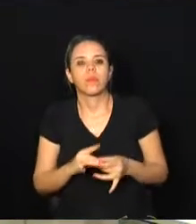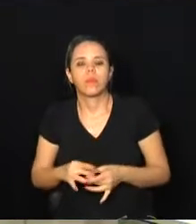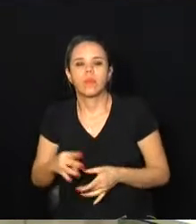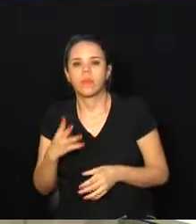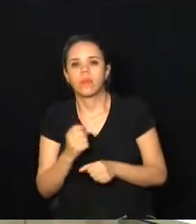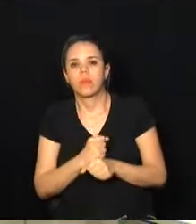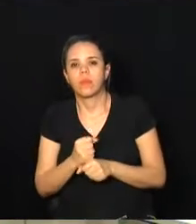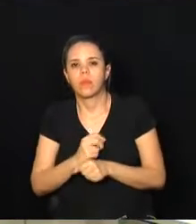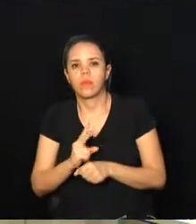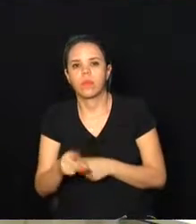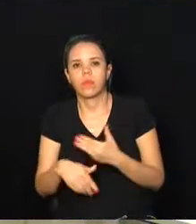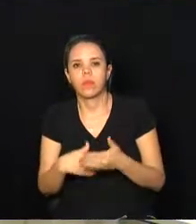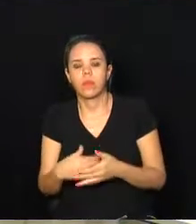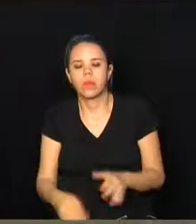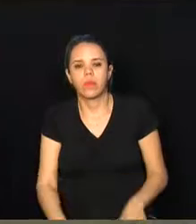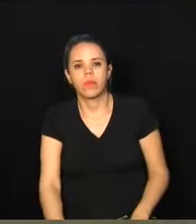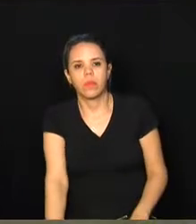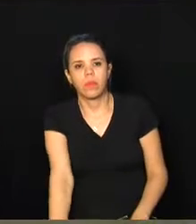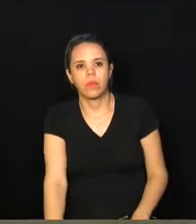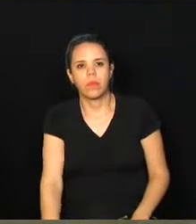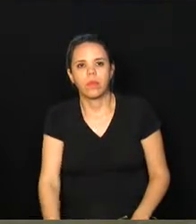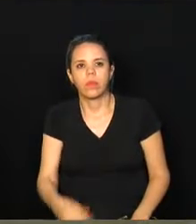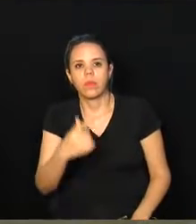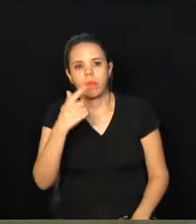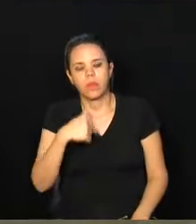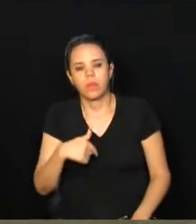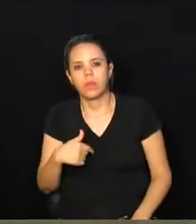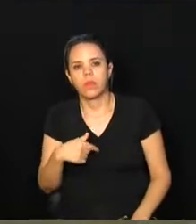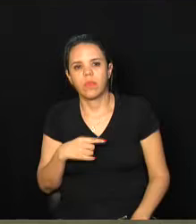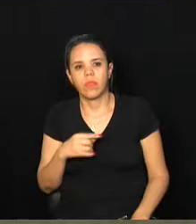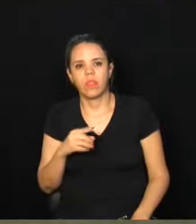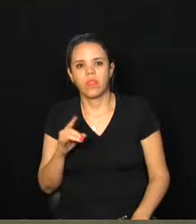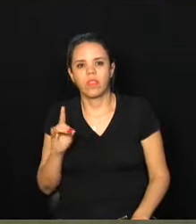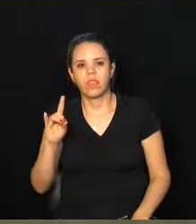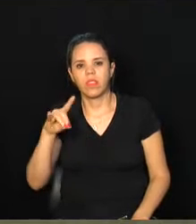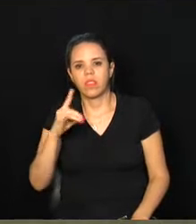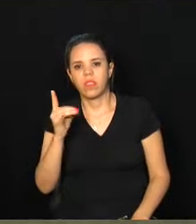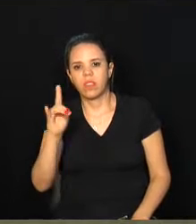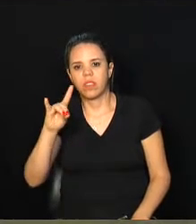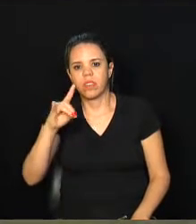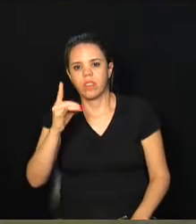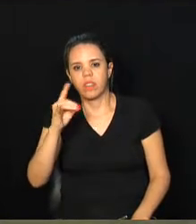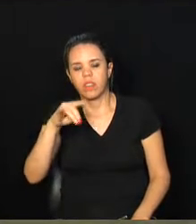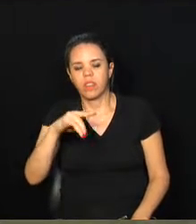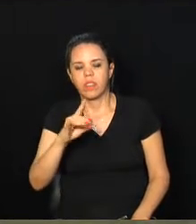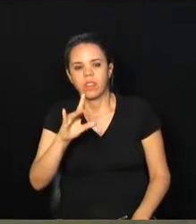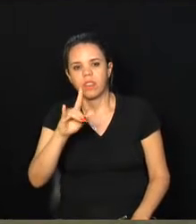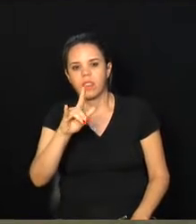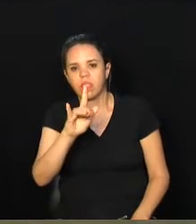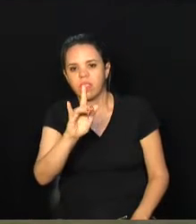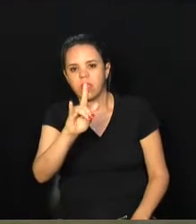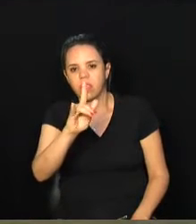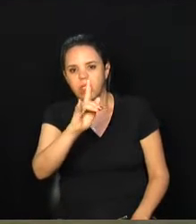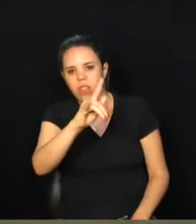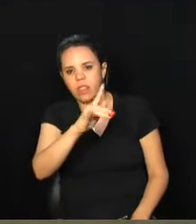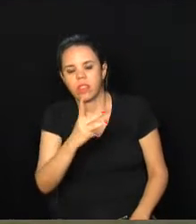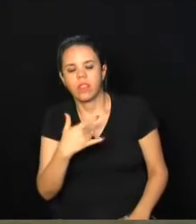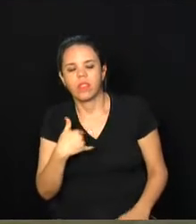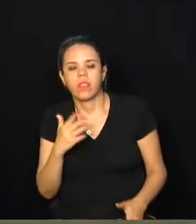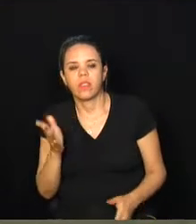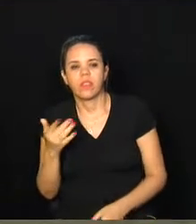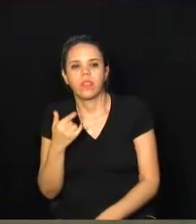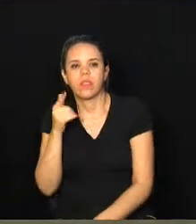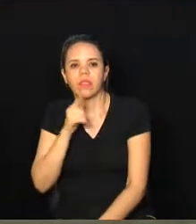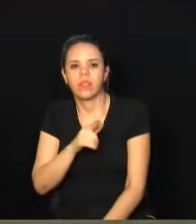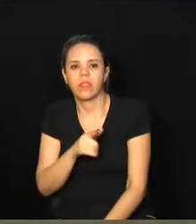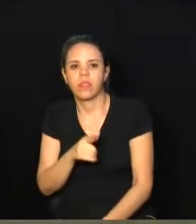anos, eu já me considero um dinossauro e quase fora do baralho aqui do jogo. Mas exatamente. Está